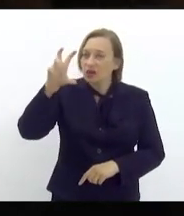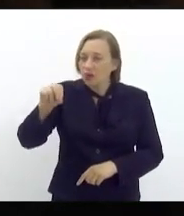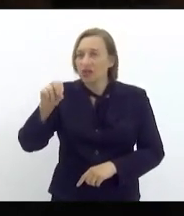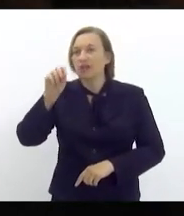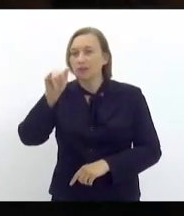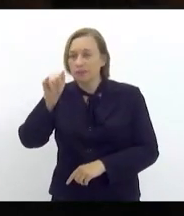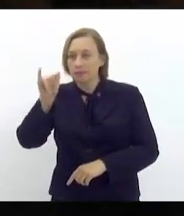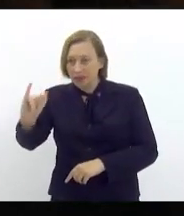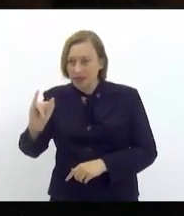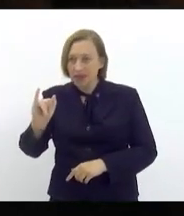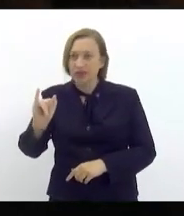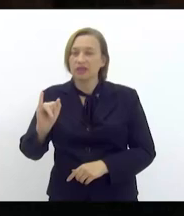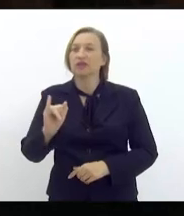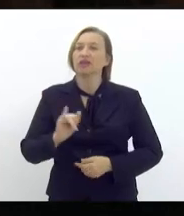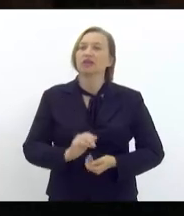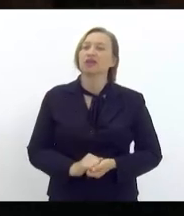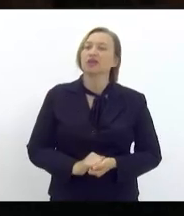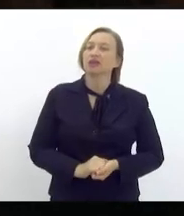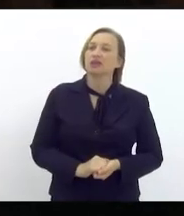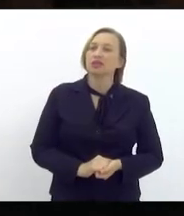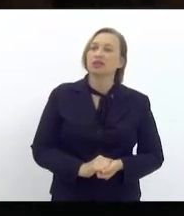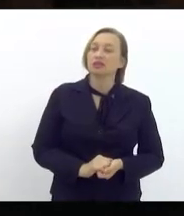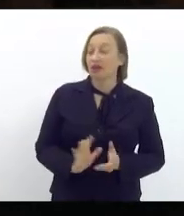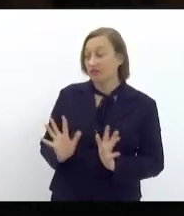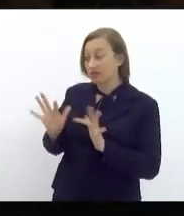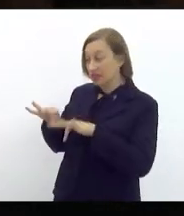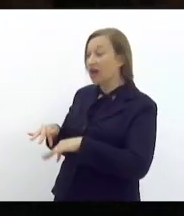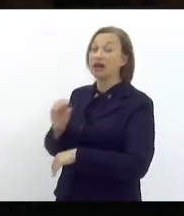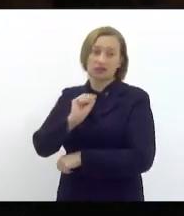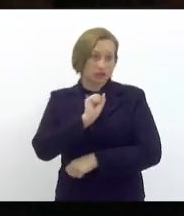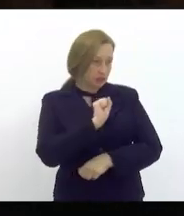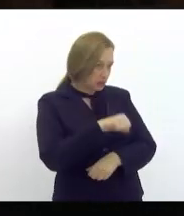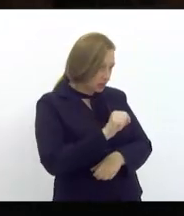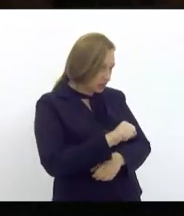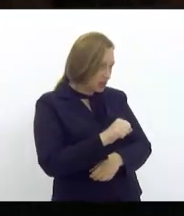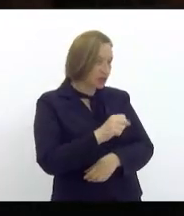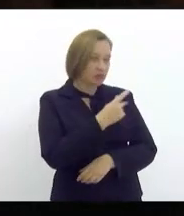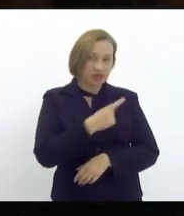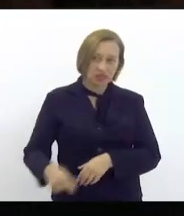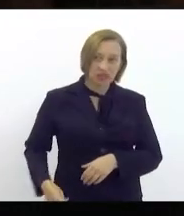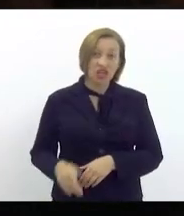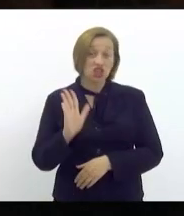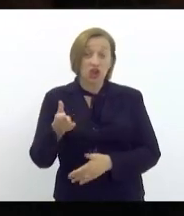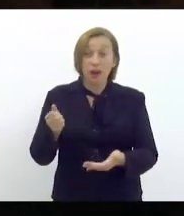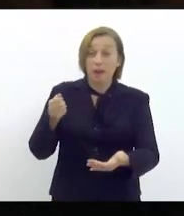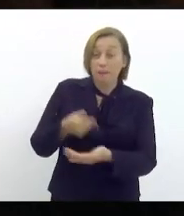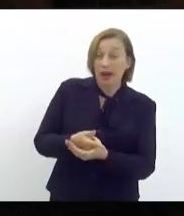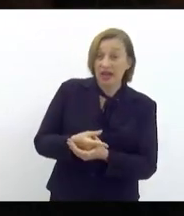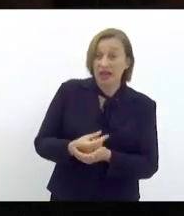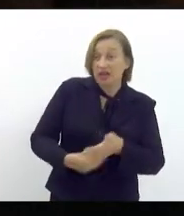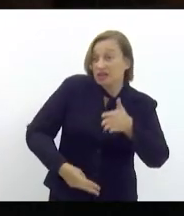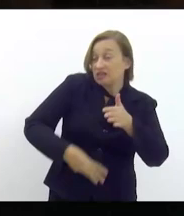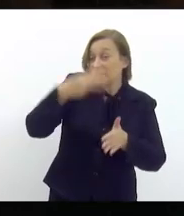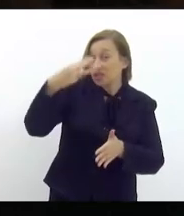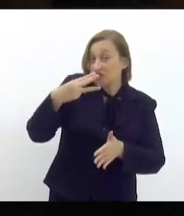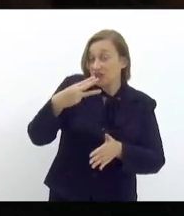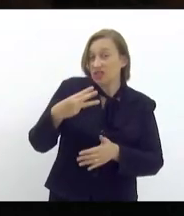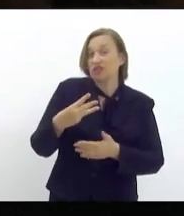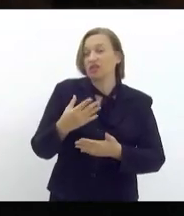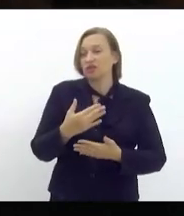concluir deputada por favor sim presidente já foi paga pelo menos três vezes desde o processo de redemocratização